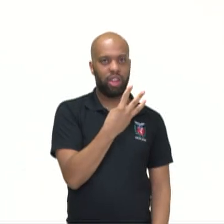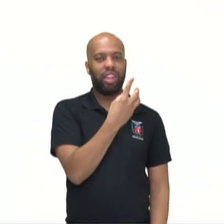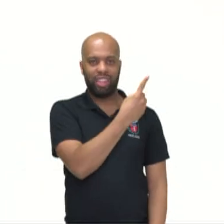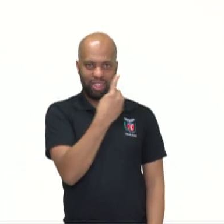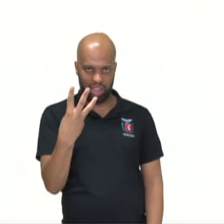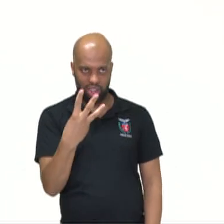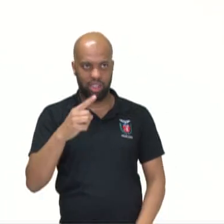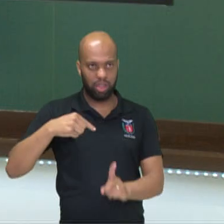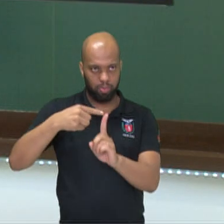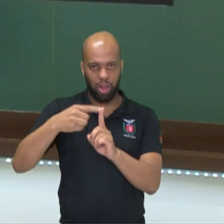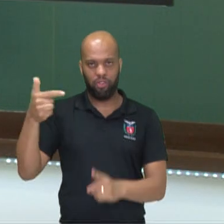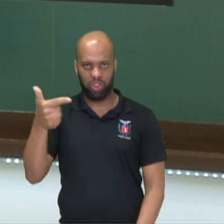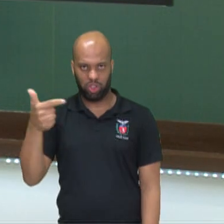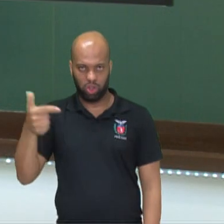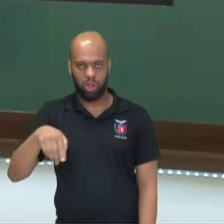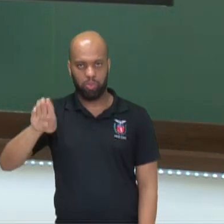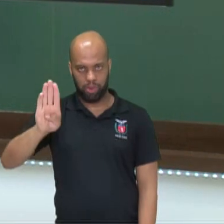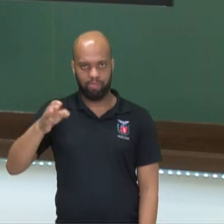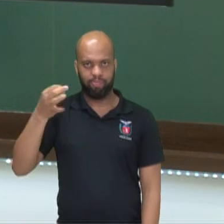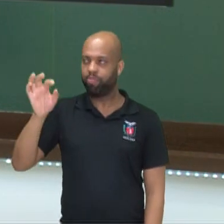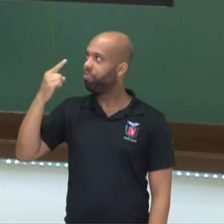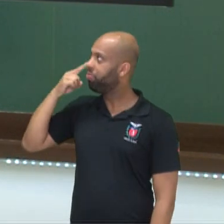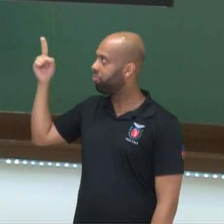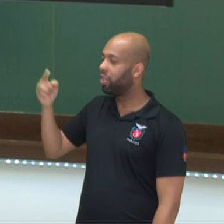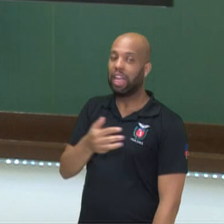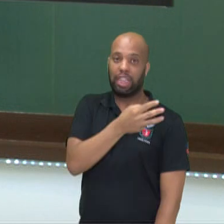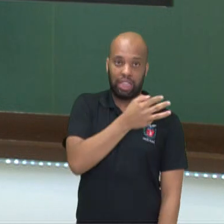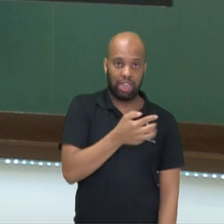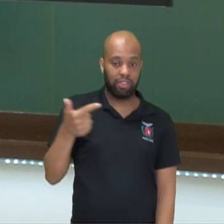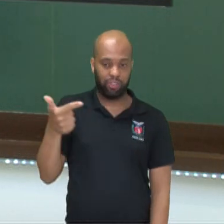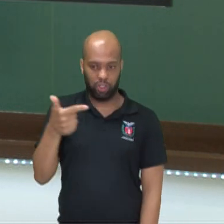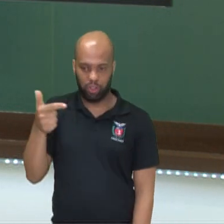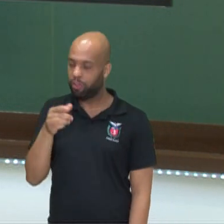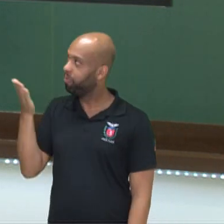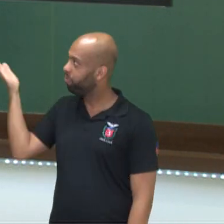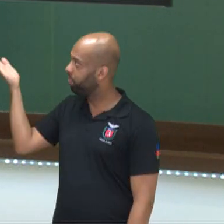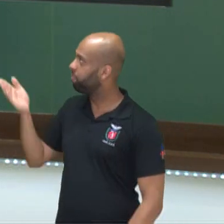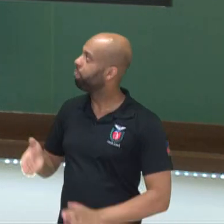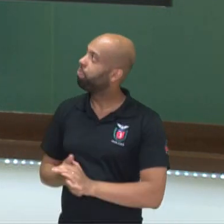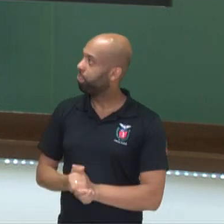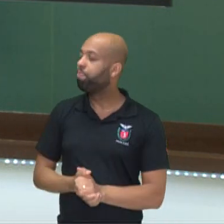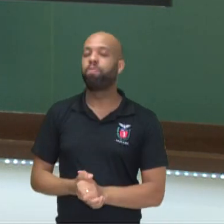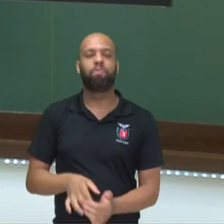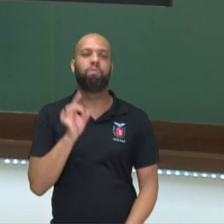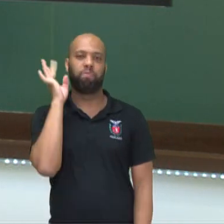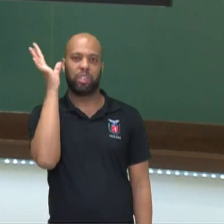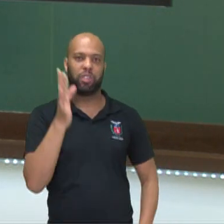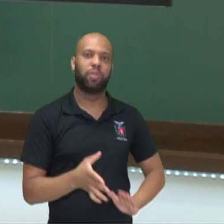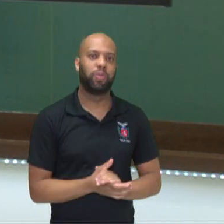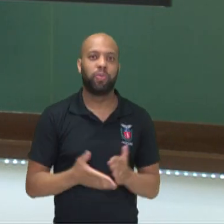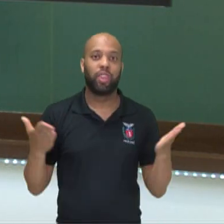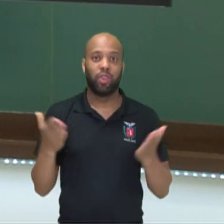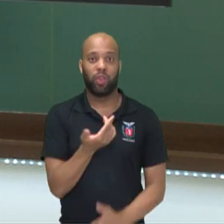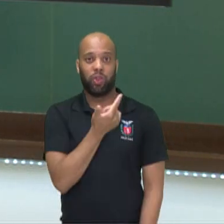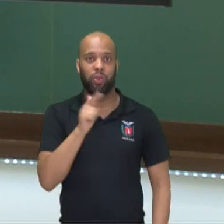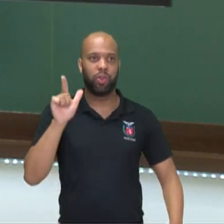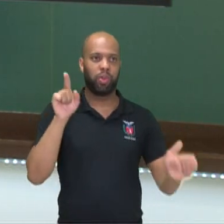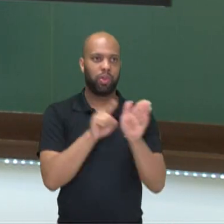na letra B. Tá? Então tá aí o nosso exercício. Bem tranquilo, né? Então agora a gente vai para o